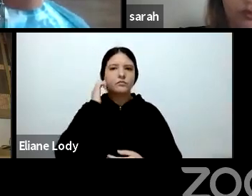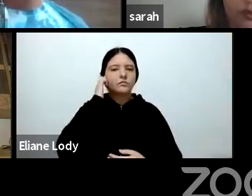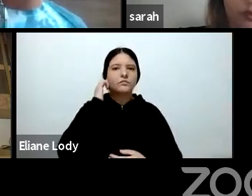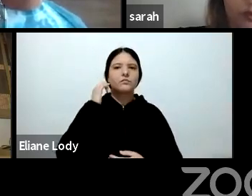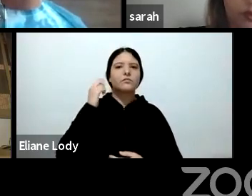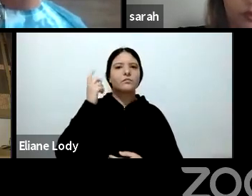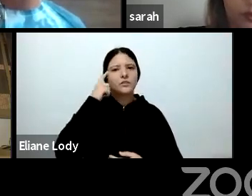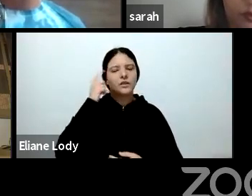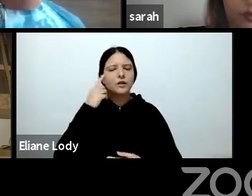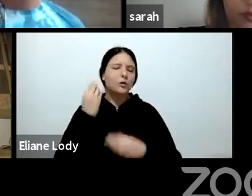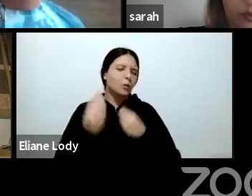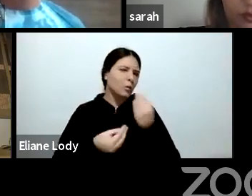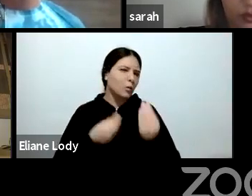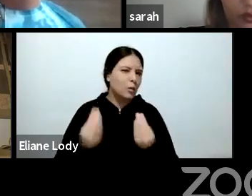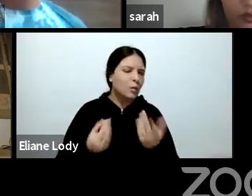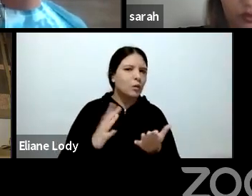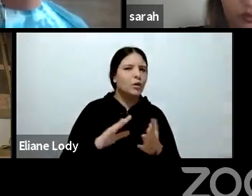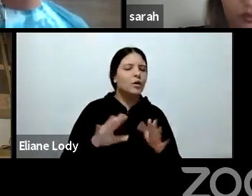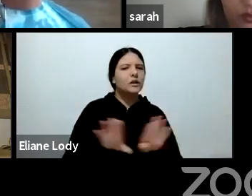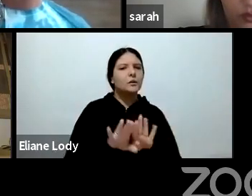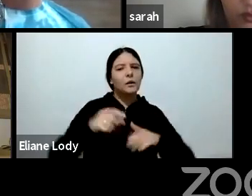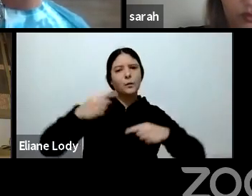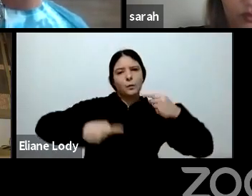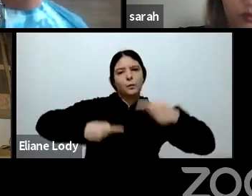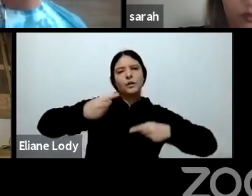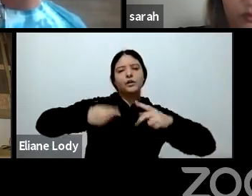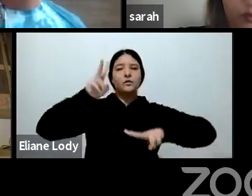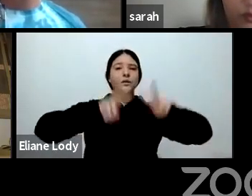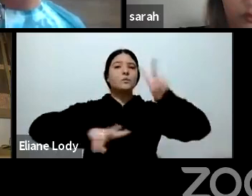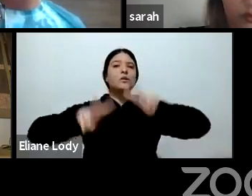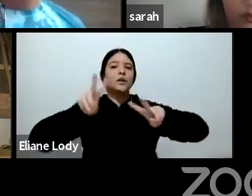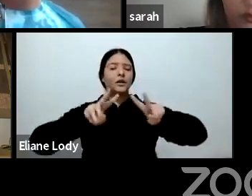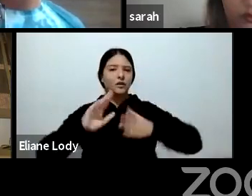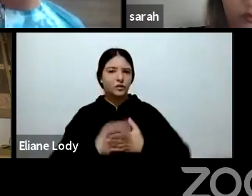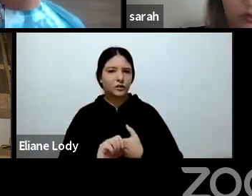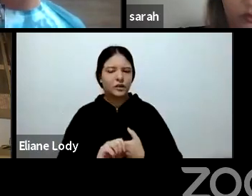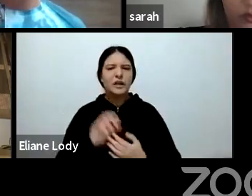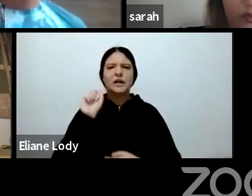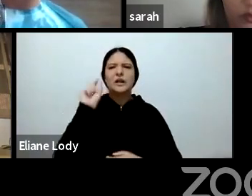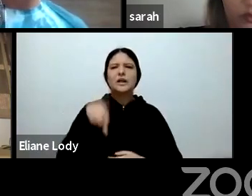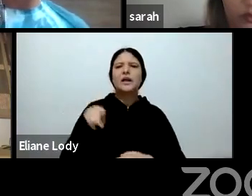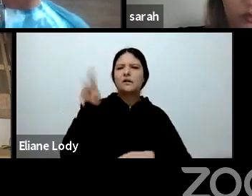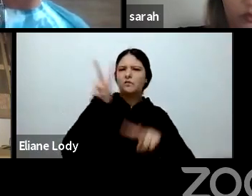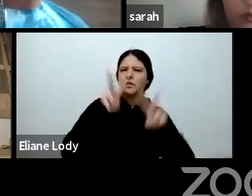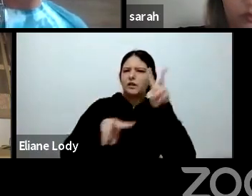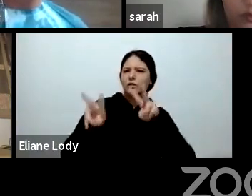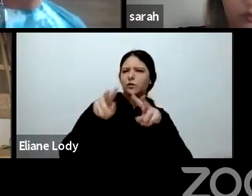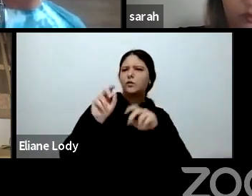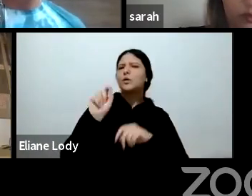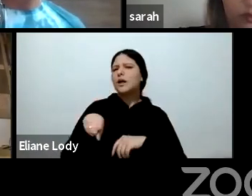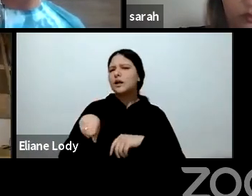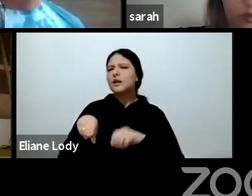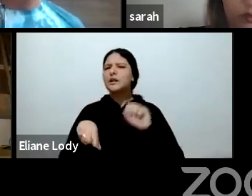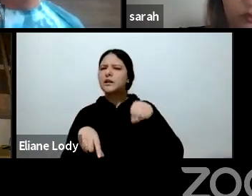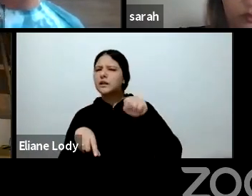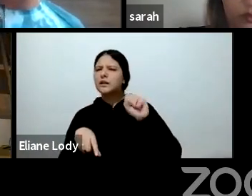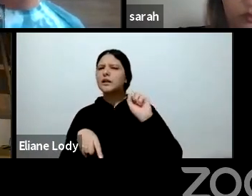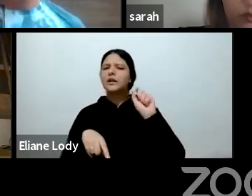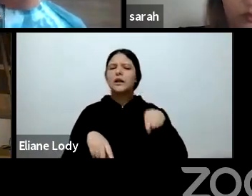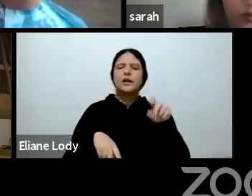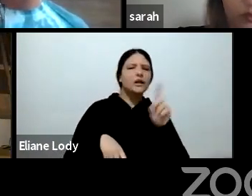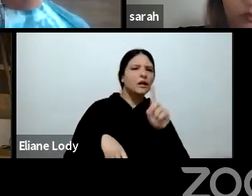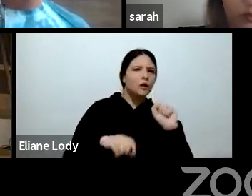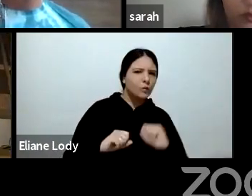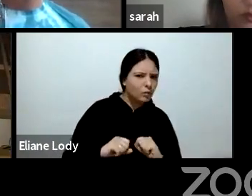pouco isso, né? E aí as políticas de visibilidade, quem se torna visível, quem não se torna visível, né? Quem ganha visibilidade, quem não